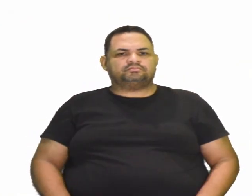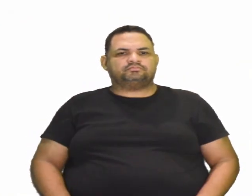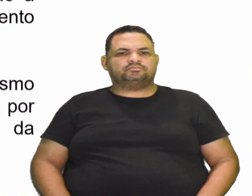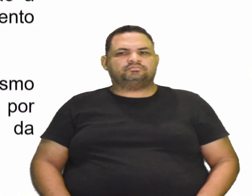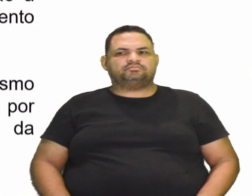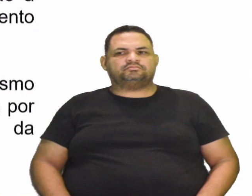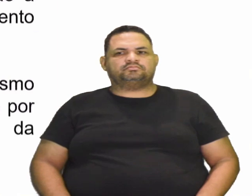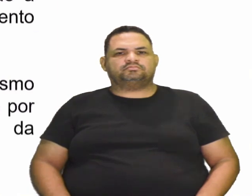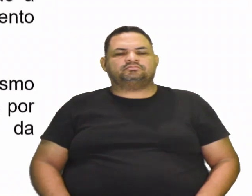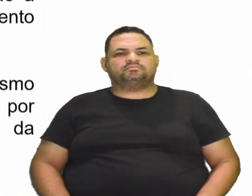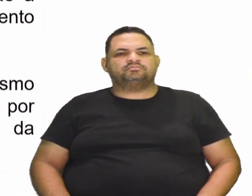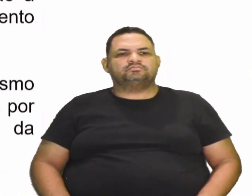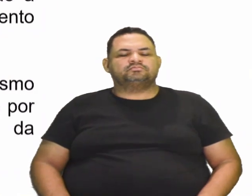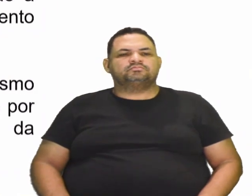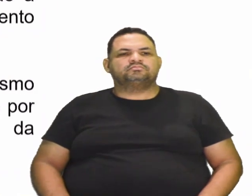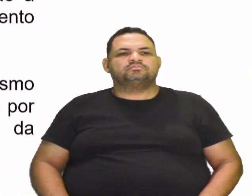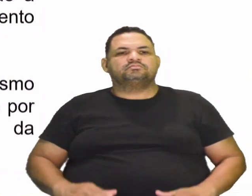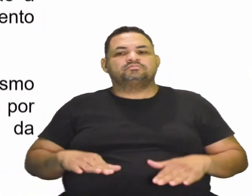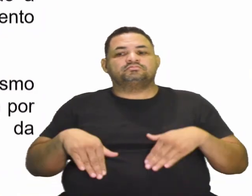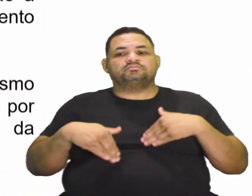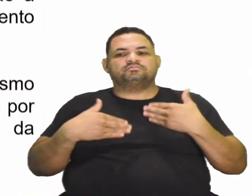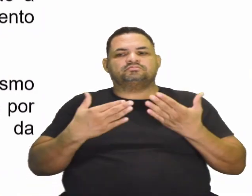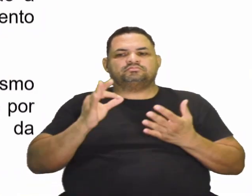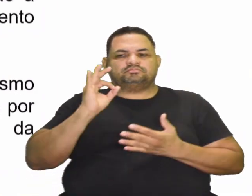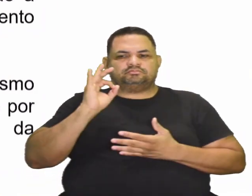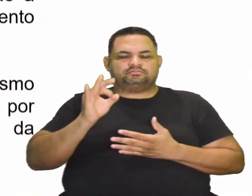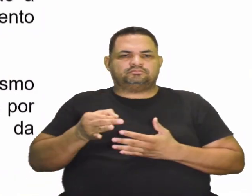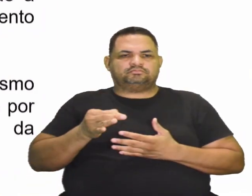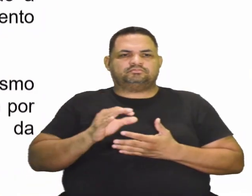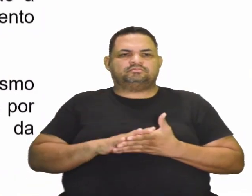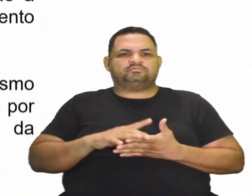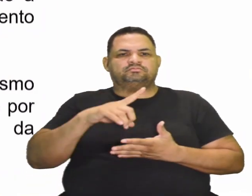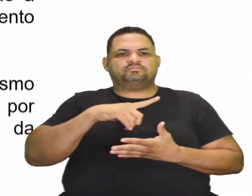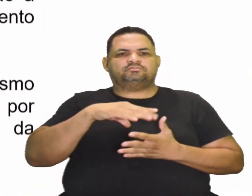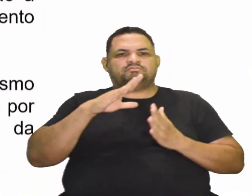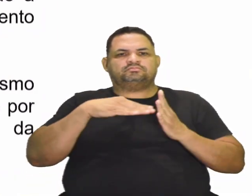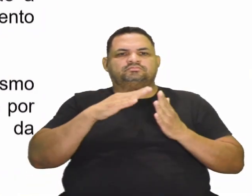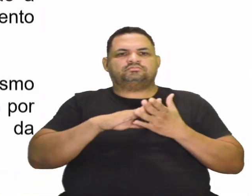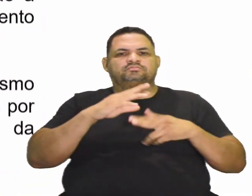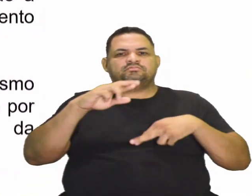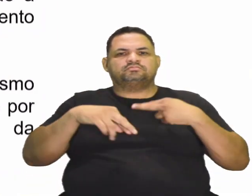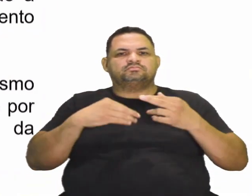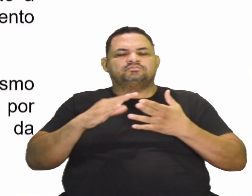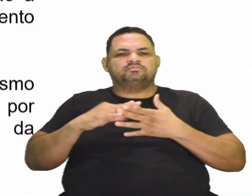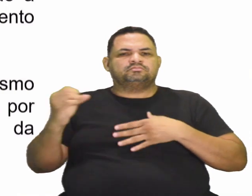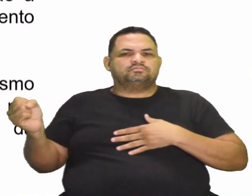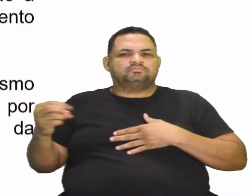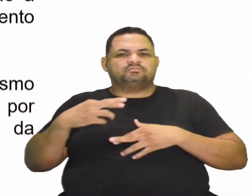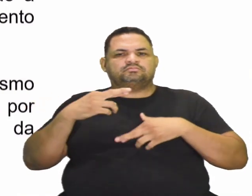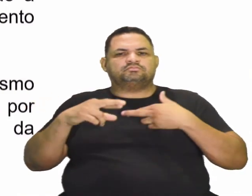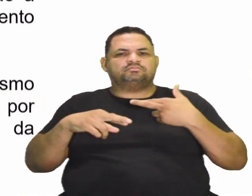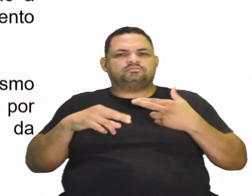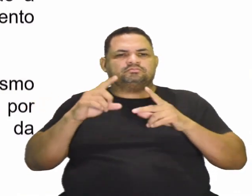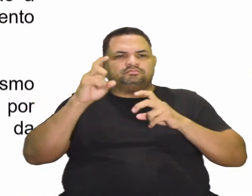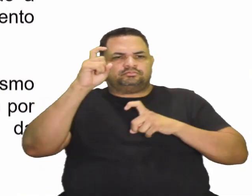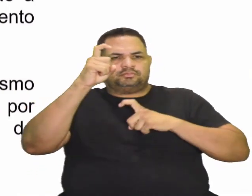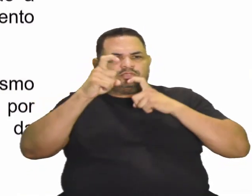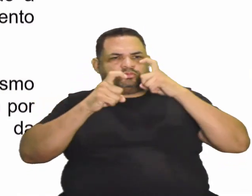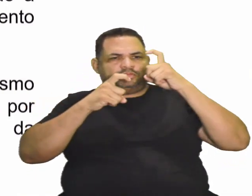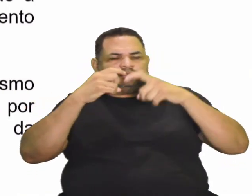Então, vamos ver quais estão corretas. Há nessa obra renascentista a preocupação com o naturalismo,